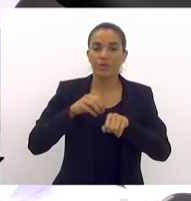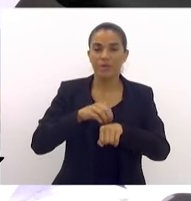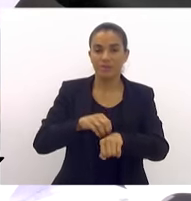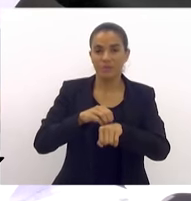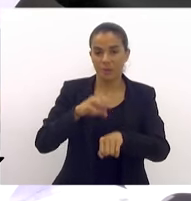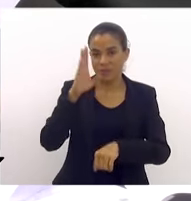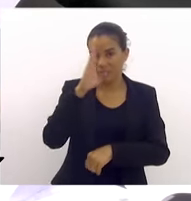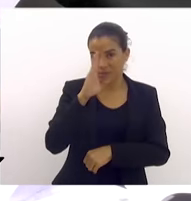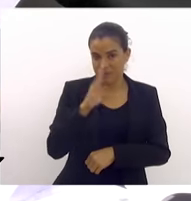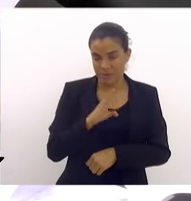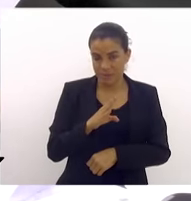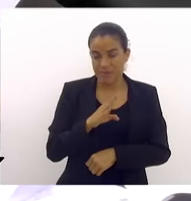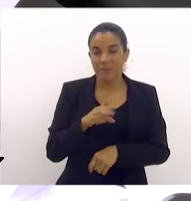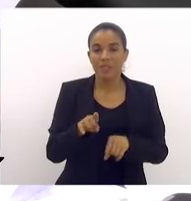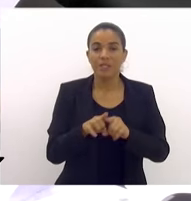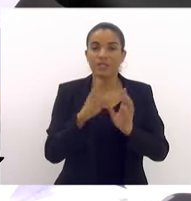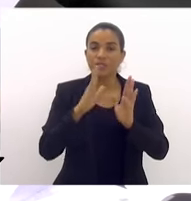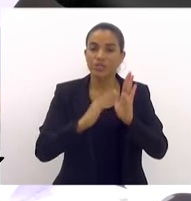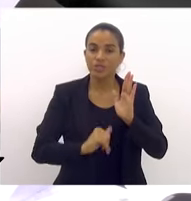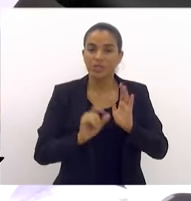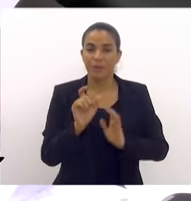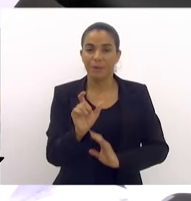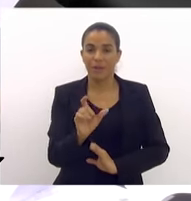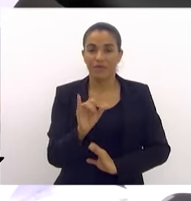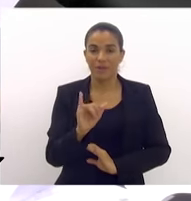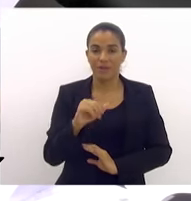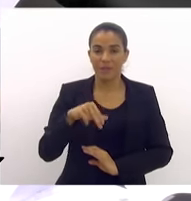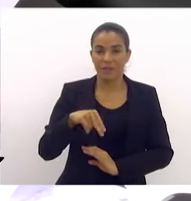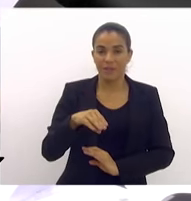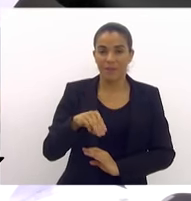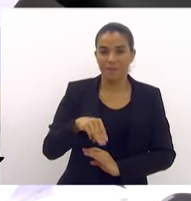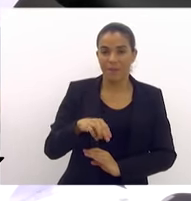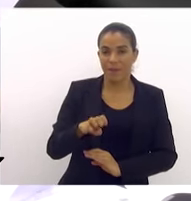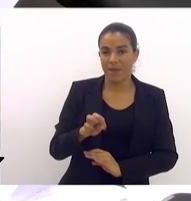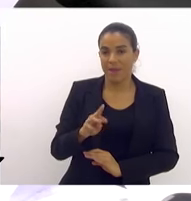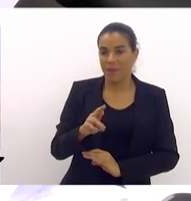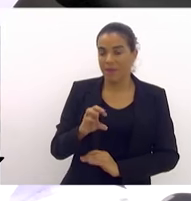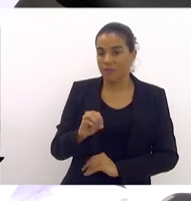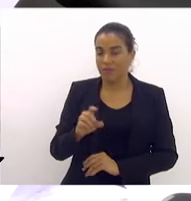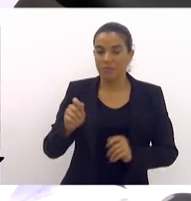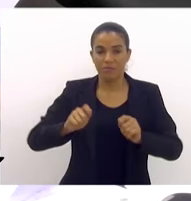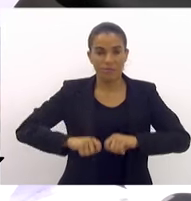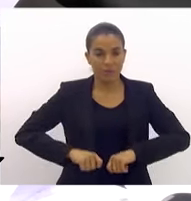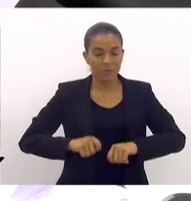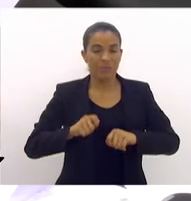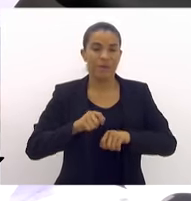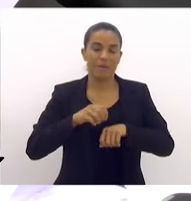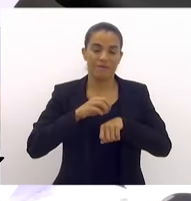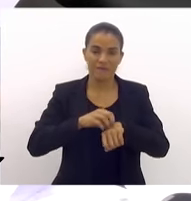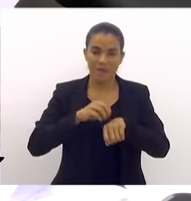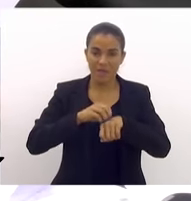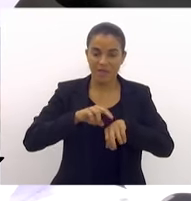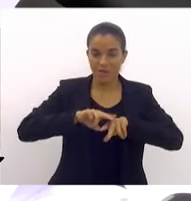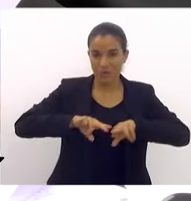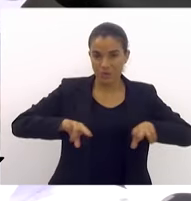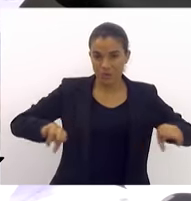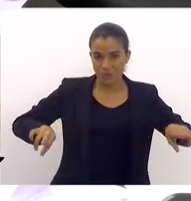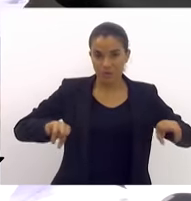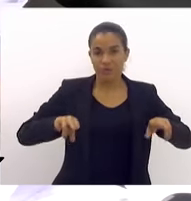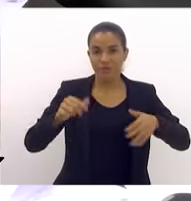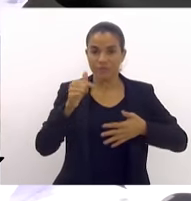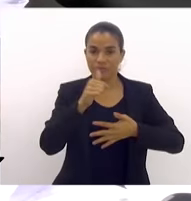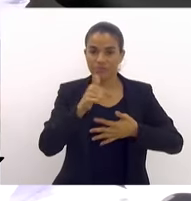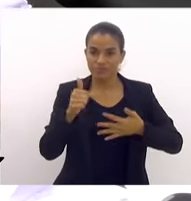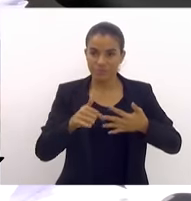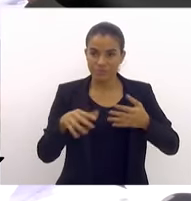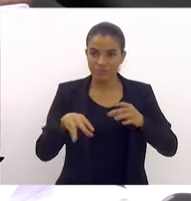de Trânsito, e tira-se a palavra Imetro, com isso possibilitando a veículos classificados.